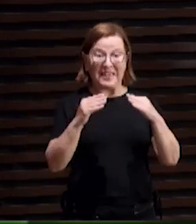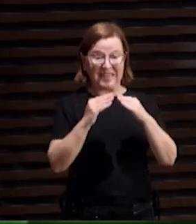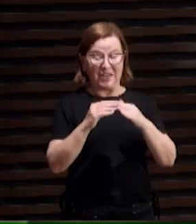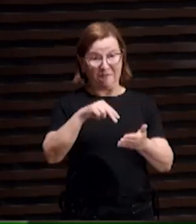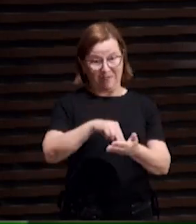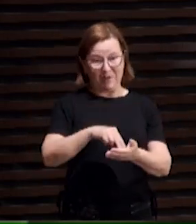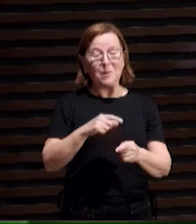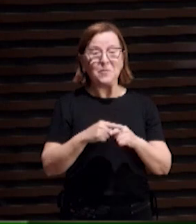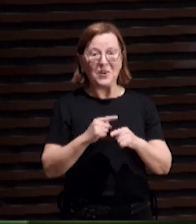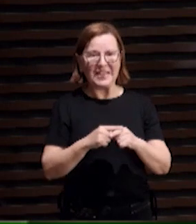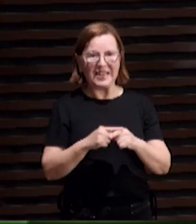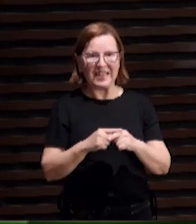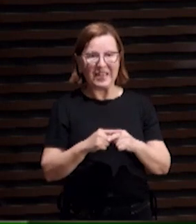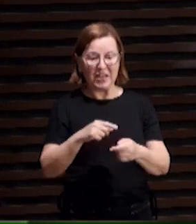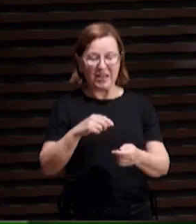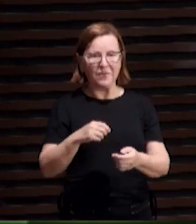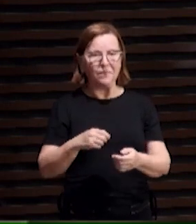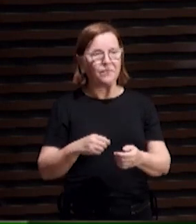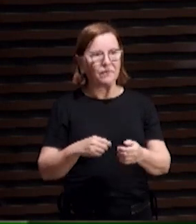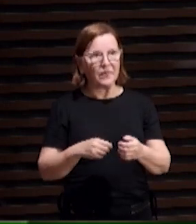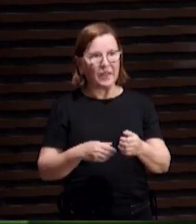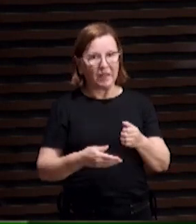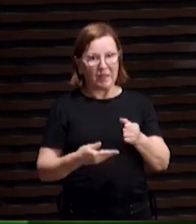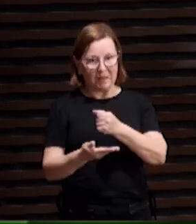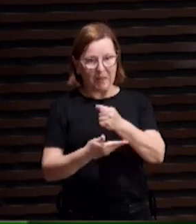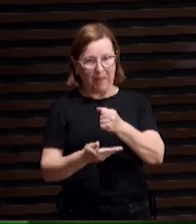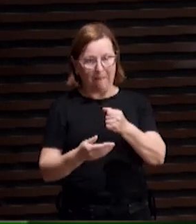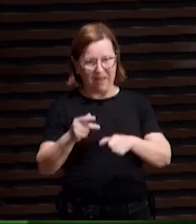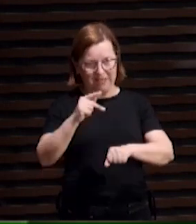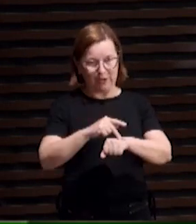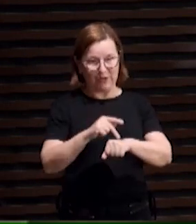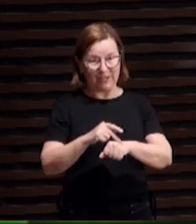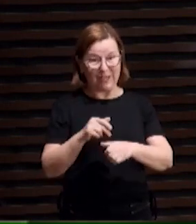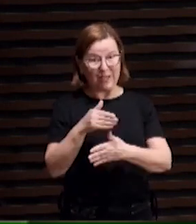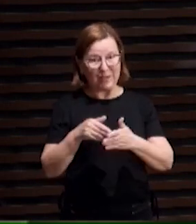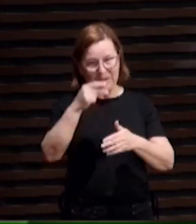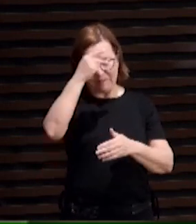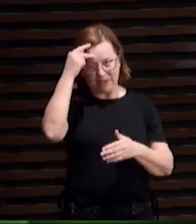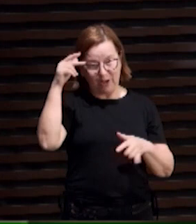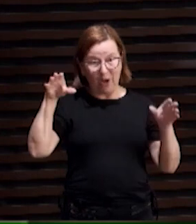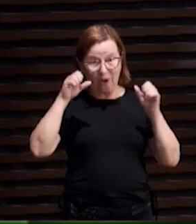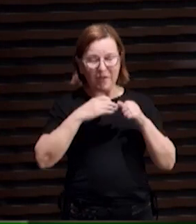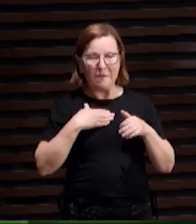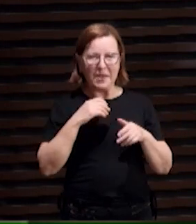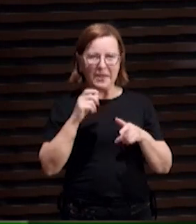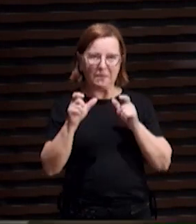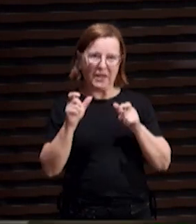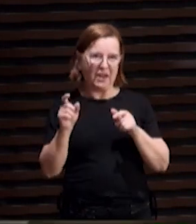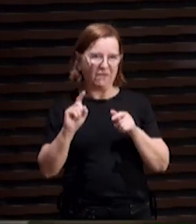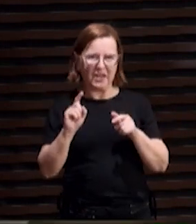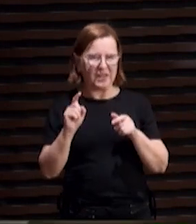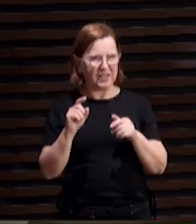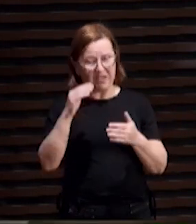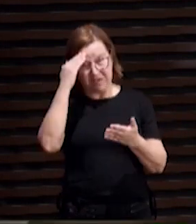estava fundada sobre a rocha. E todo aquele que ouve as minhas palavras e não as leva em conta será comparado ao